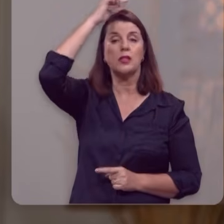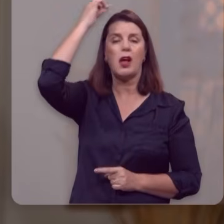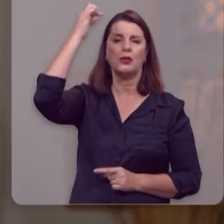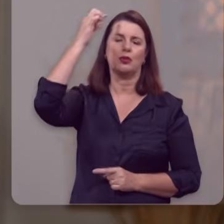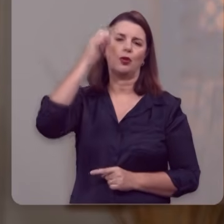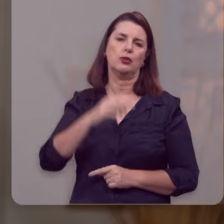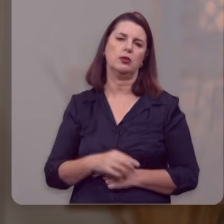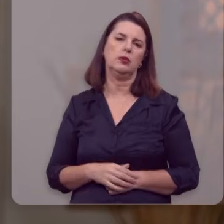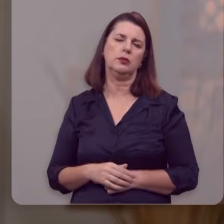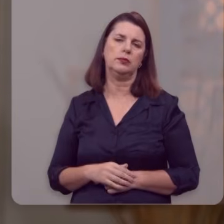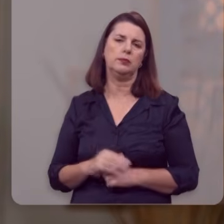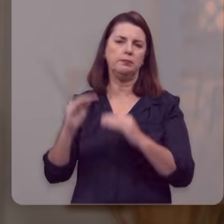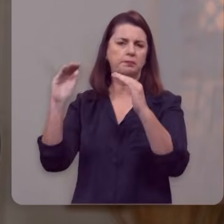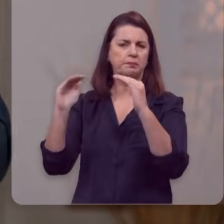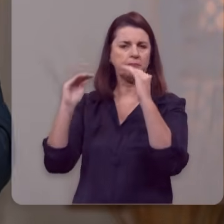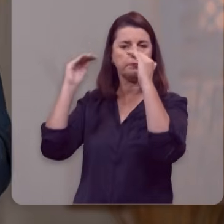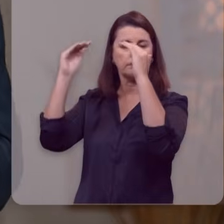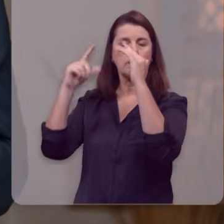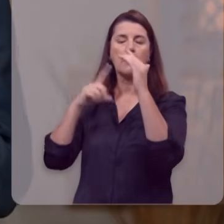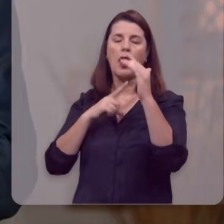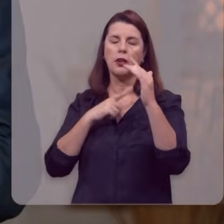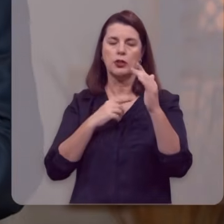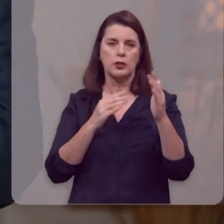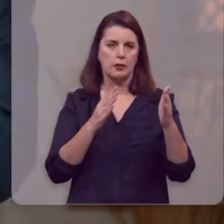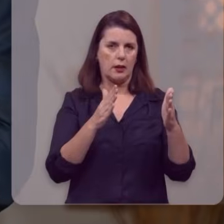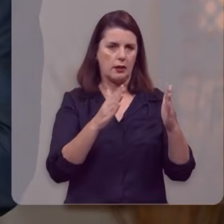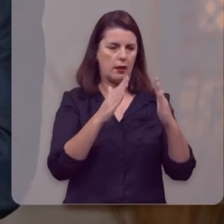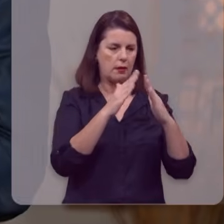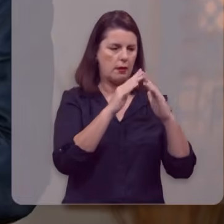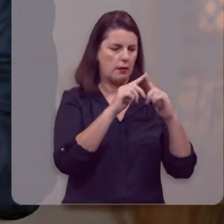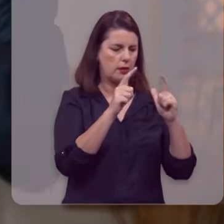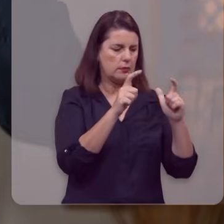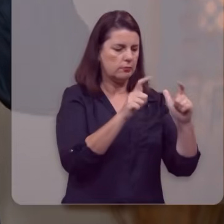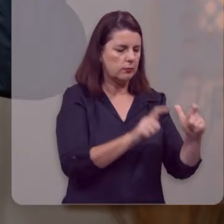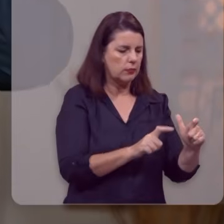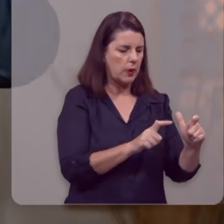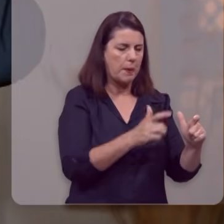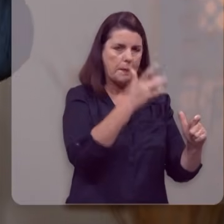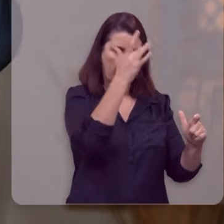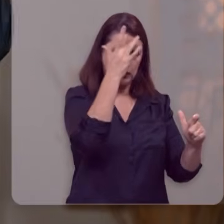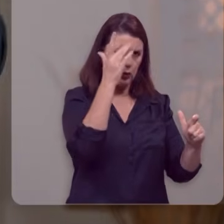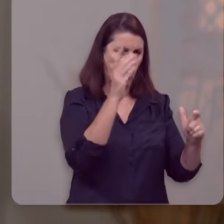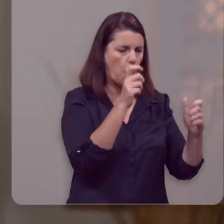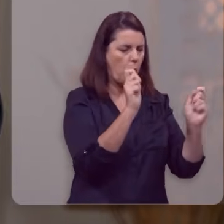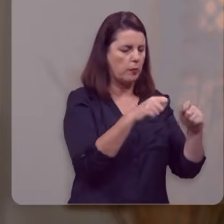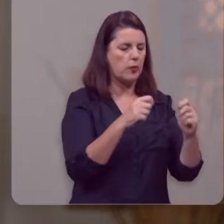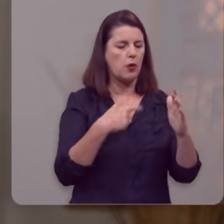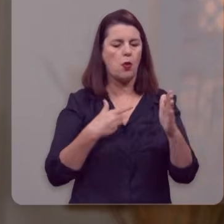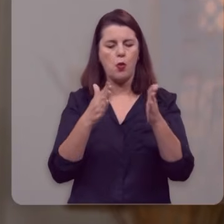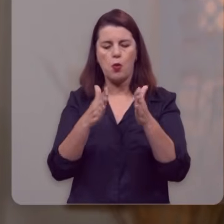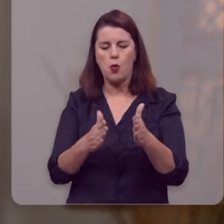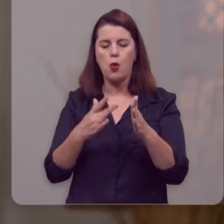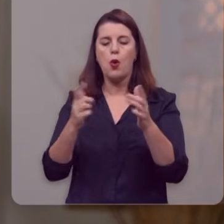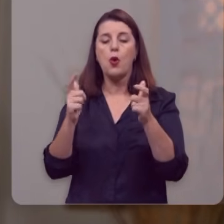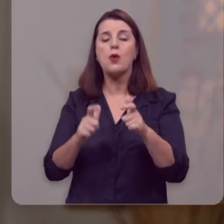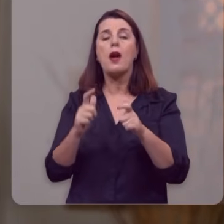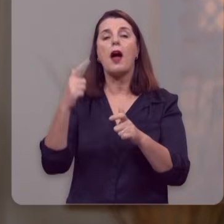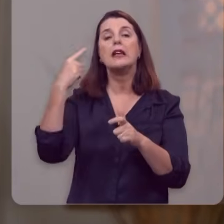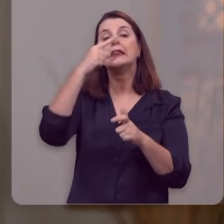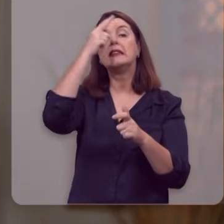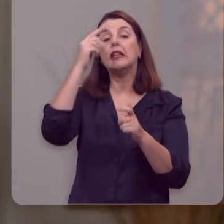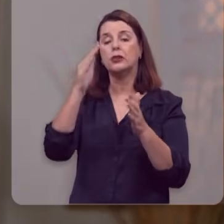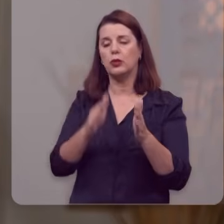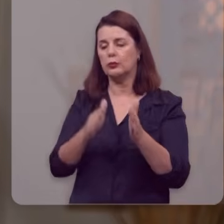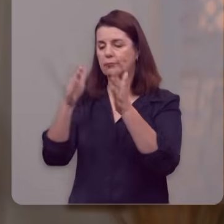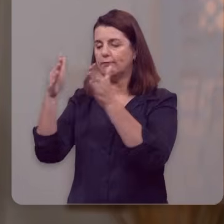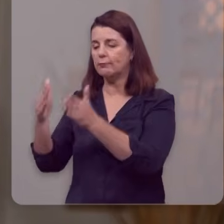porque havia uma divisão dentro do templo. Havia o pátio dos gentios, havia o lugar santo e